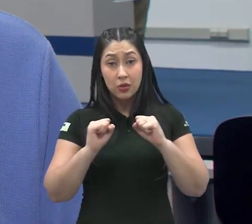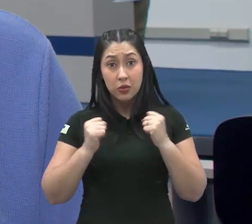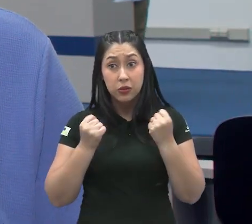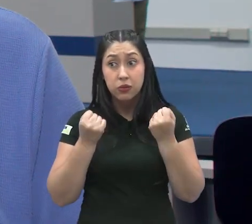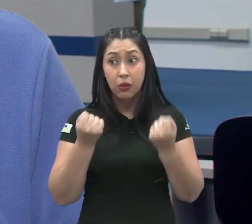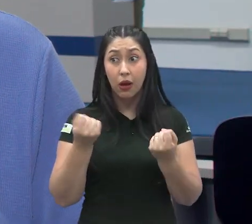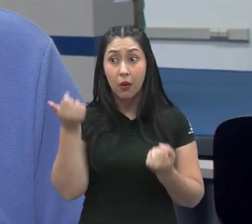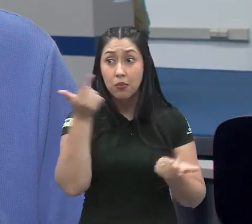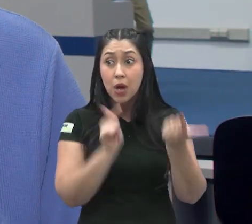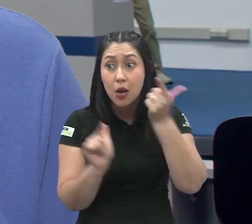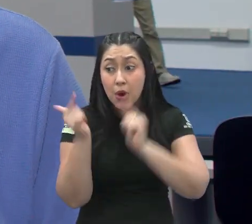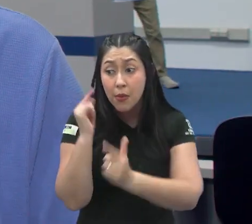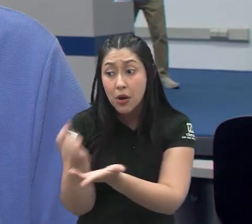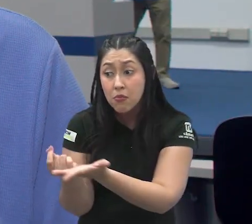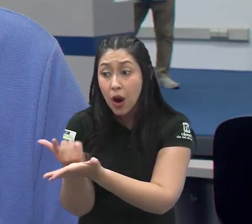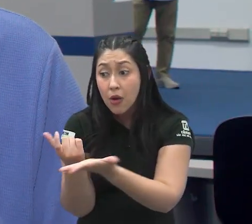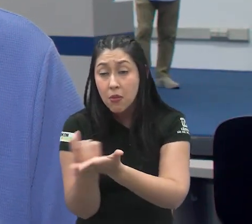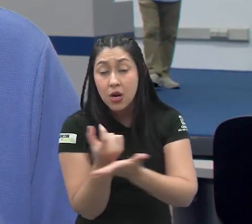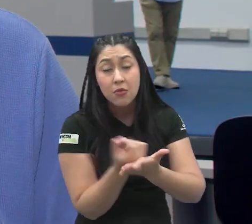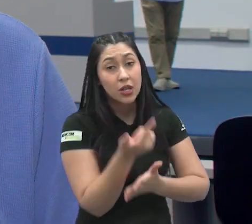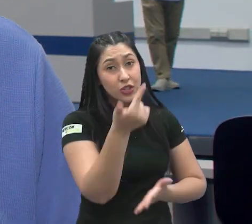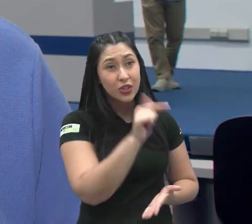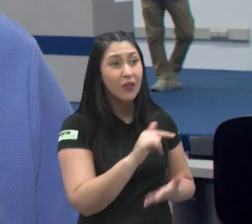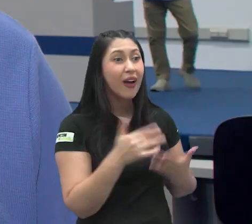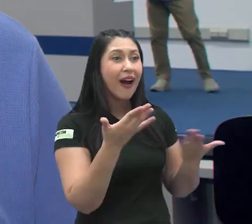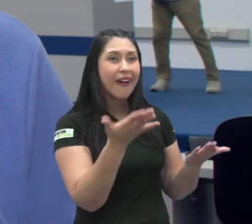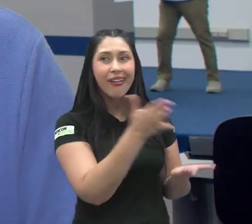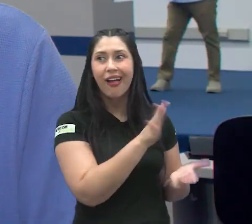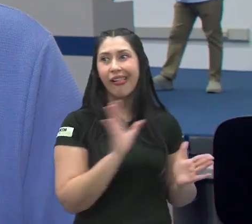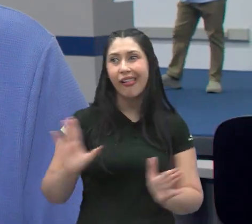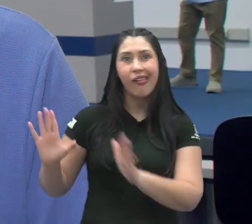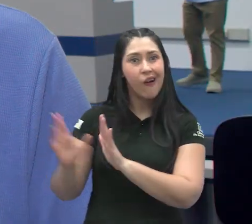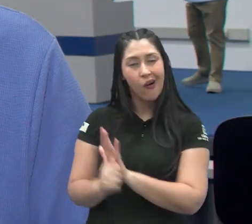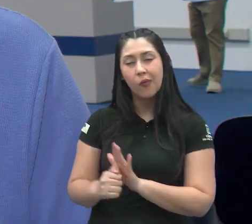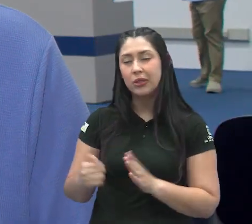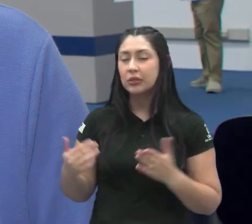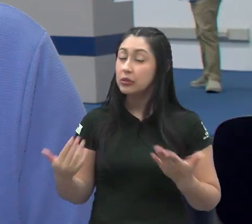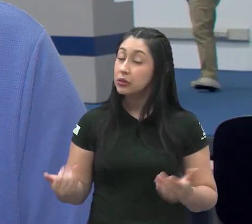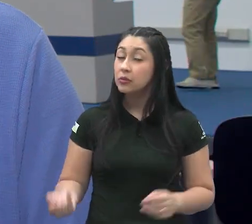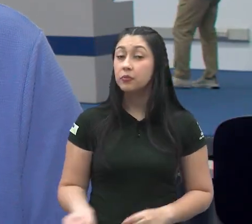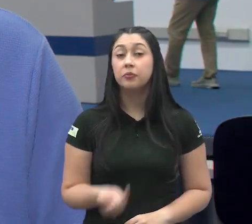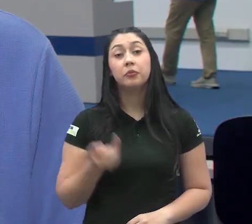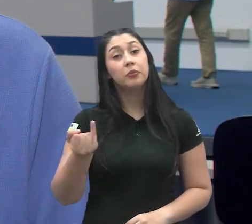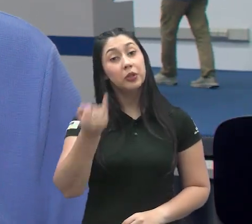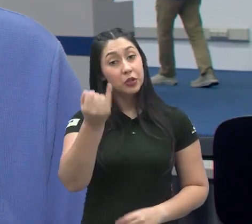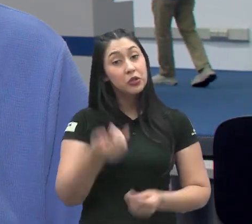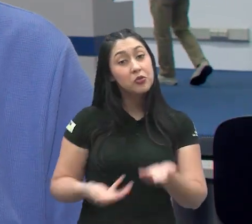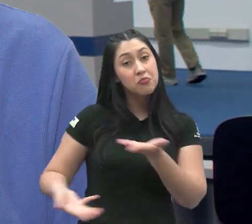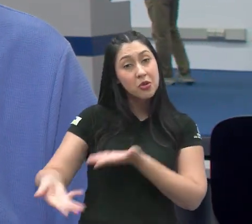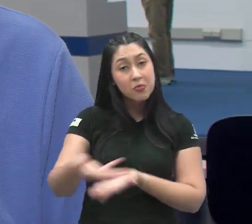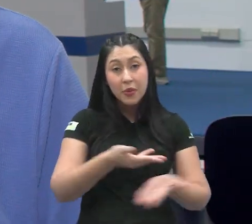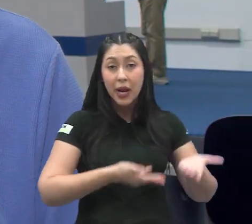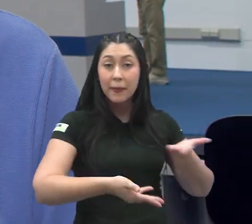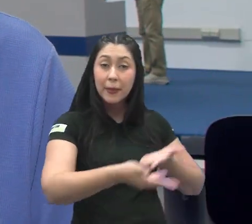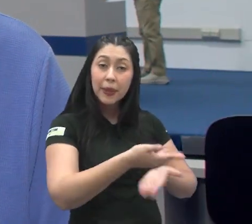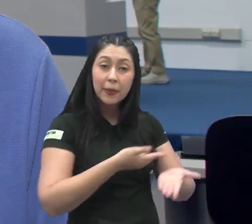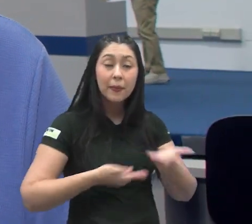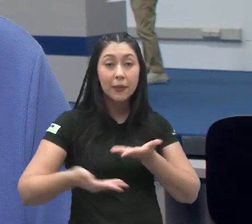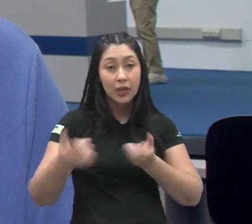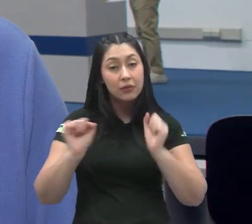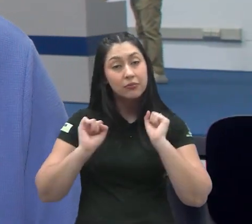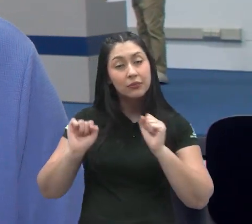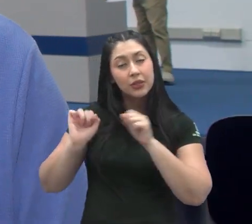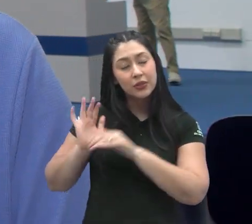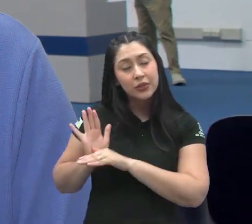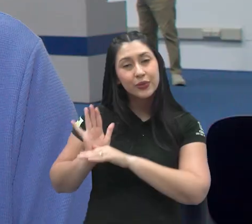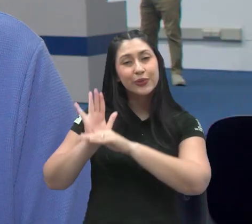ali, conseguir conquistar os seus bens e para outras pessoas virem levar tão facilmente, né? Então é importante ter esse bom diálogo com a vizinhança